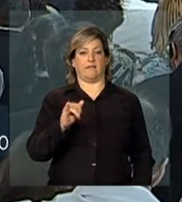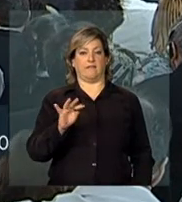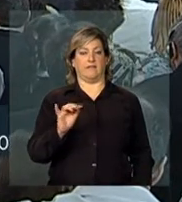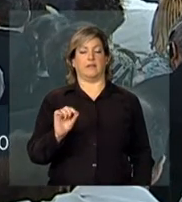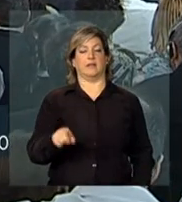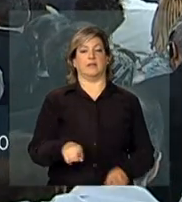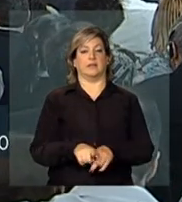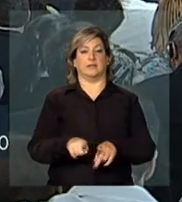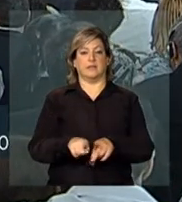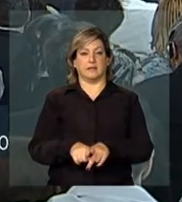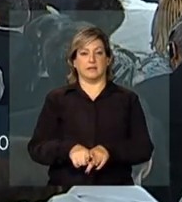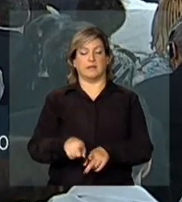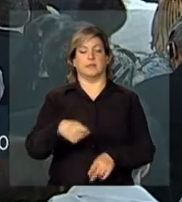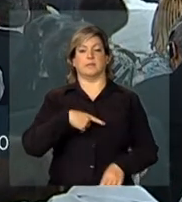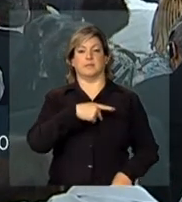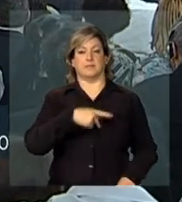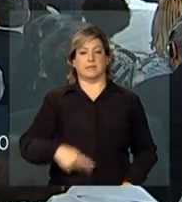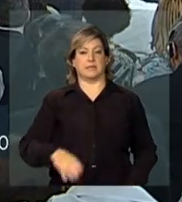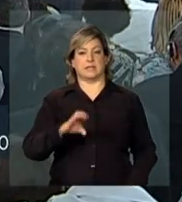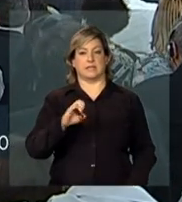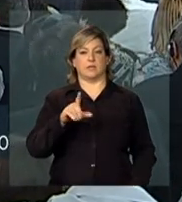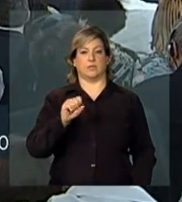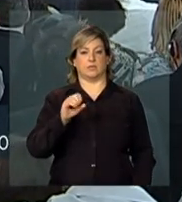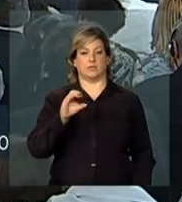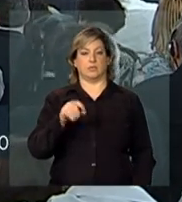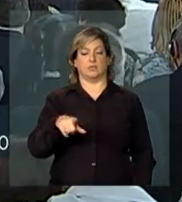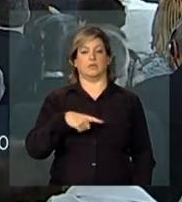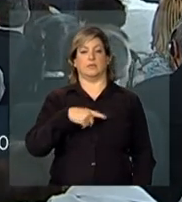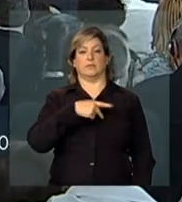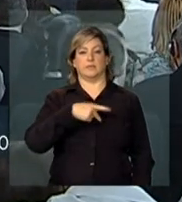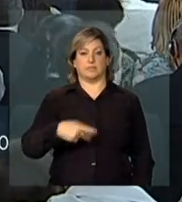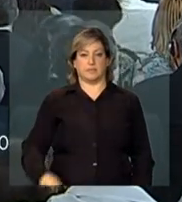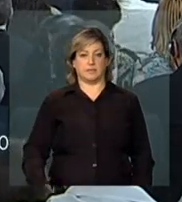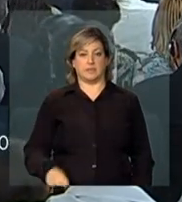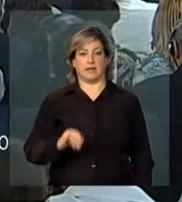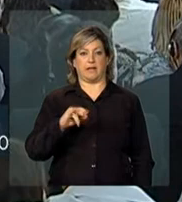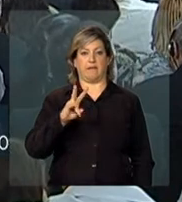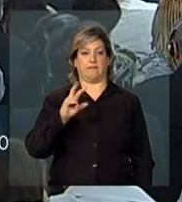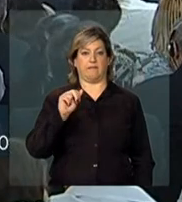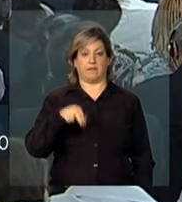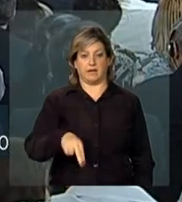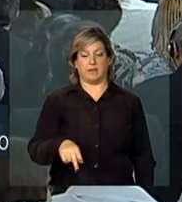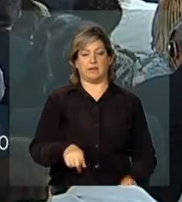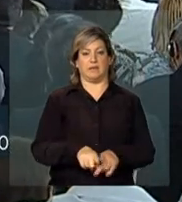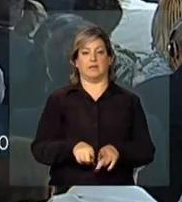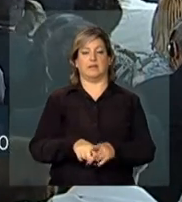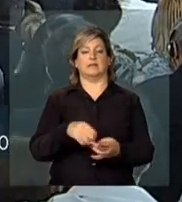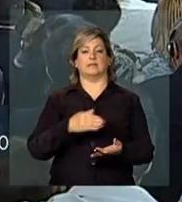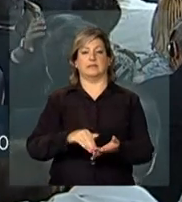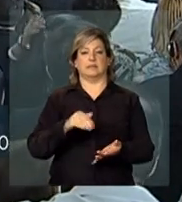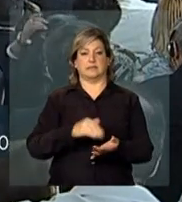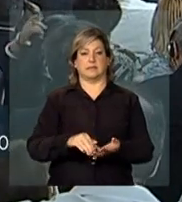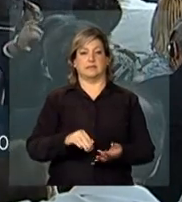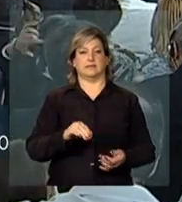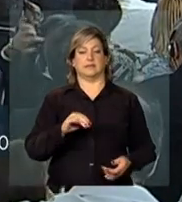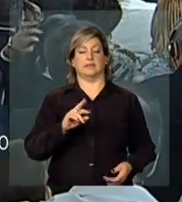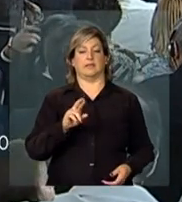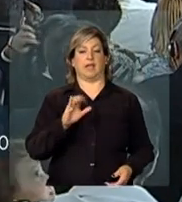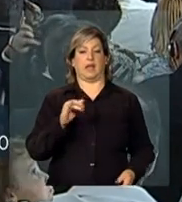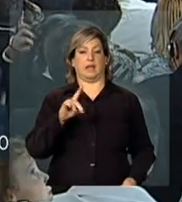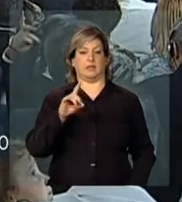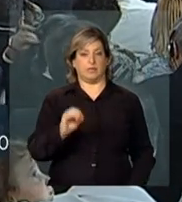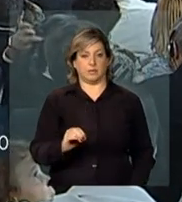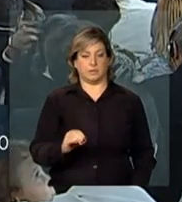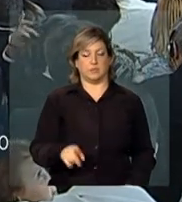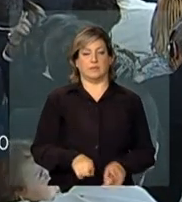Presidente Celso Giglio Presidente e vá Sartori secretário Ricardo leis